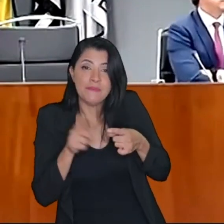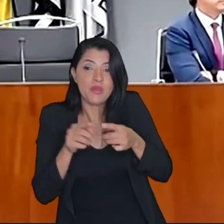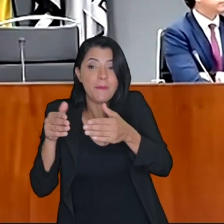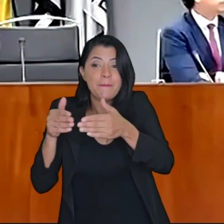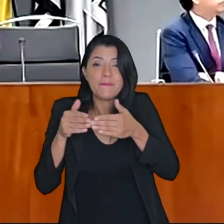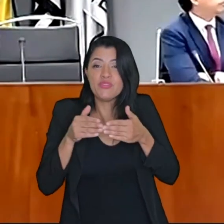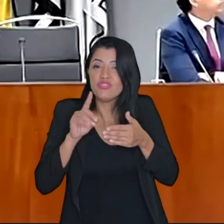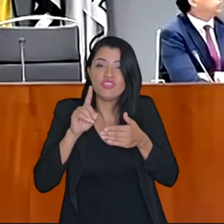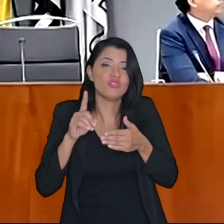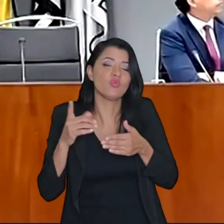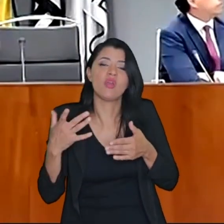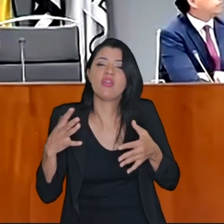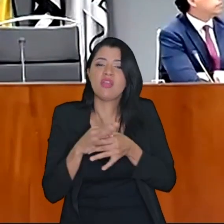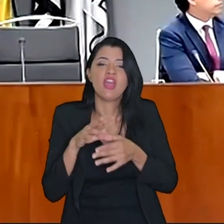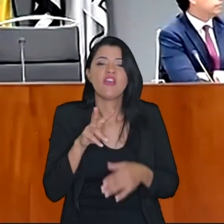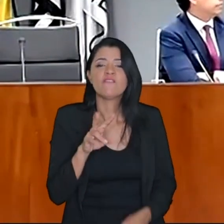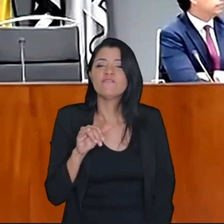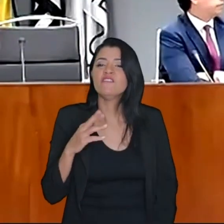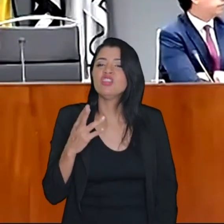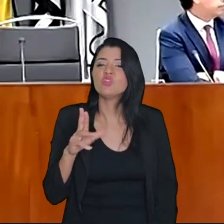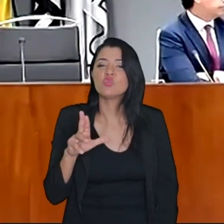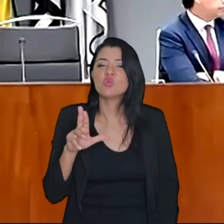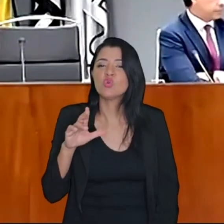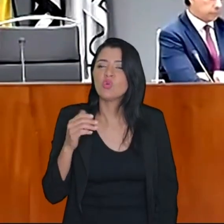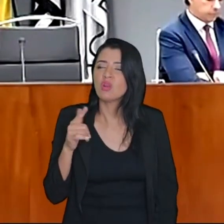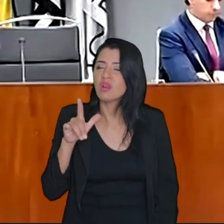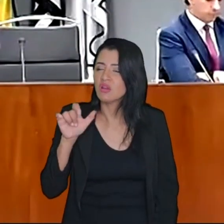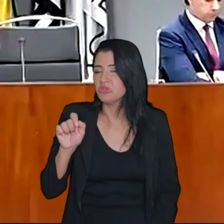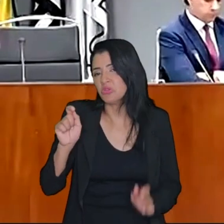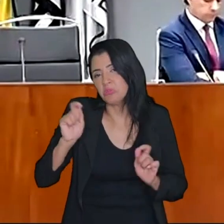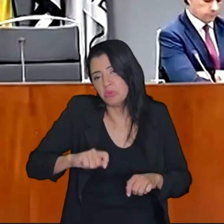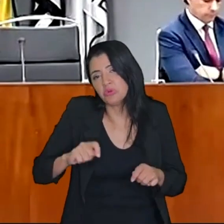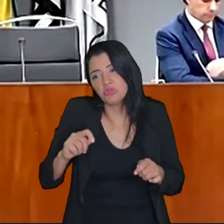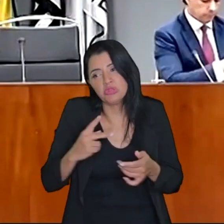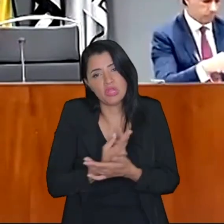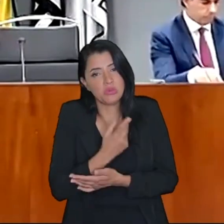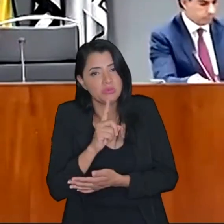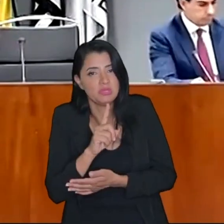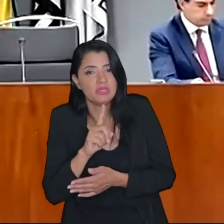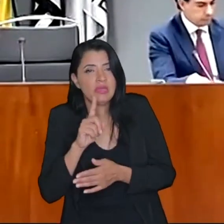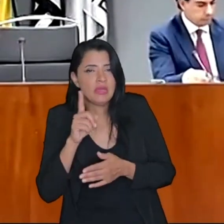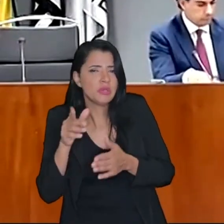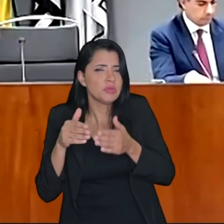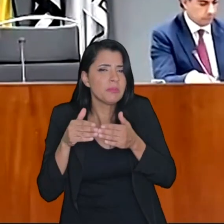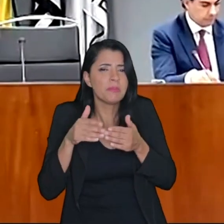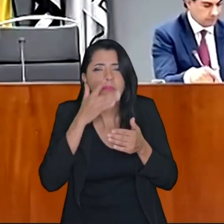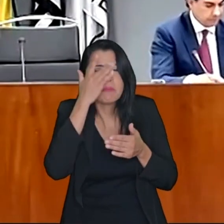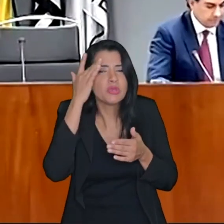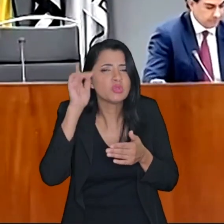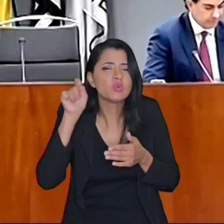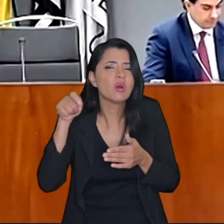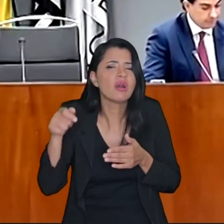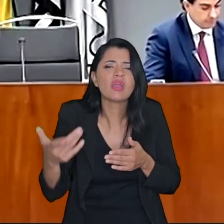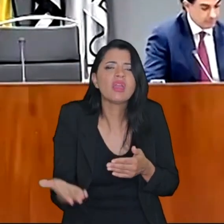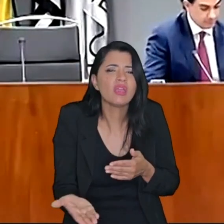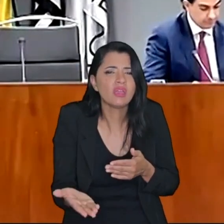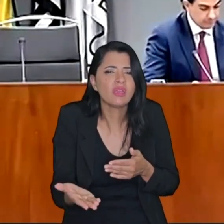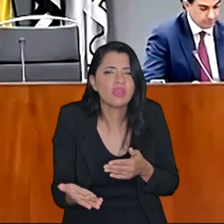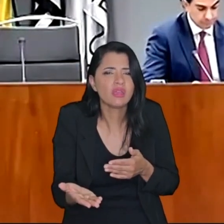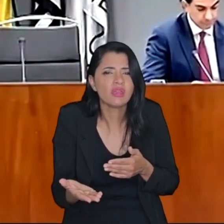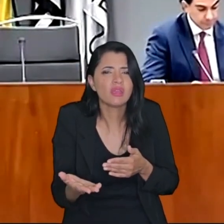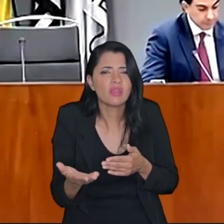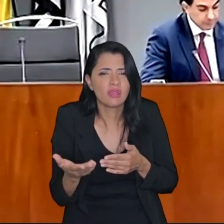solicitar não é vinculante, portanto, a troca de advogado pode não acontecer. E segundo, solicitar a quem? Ao